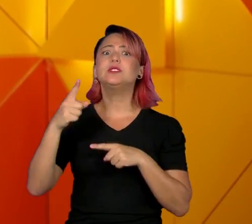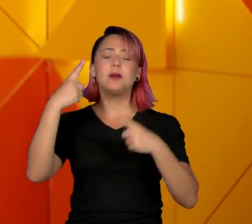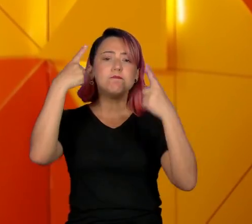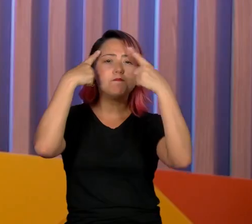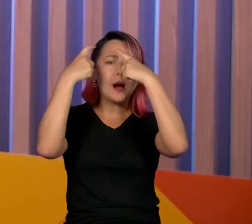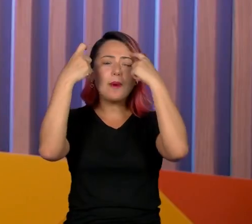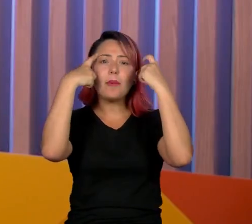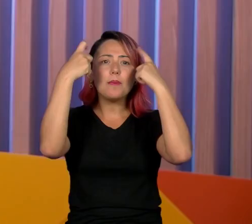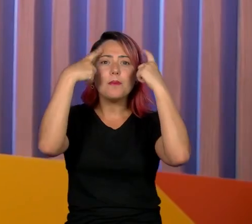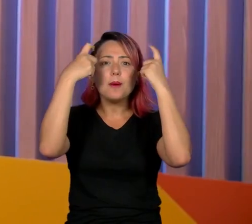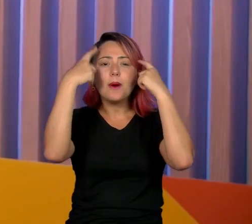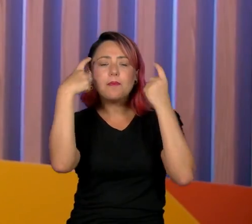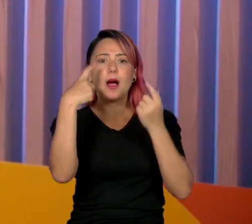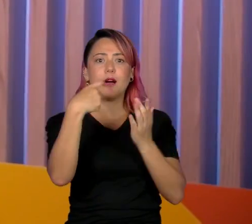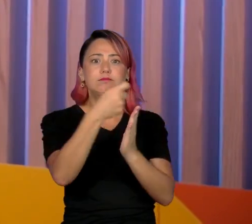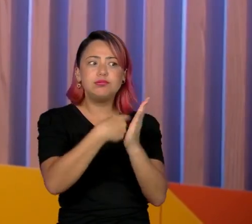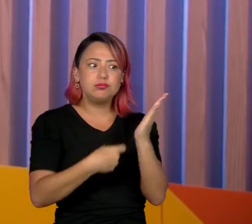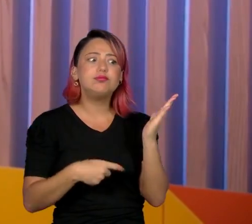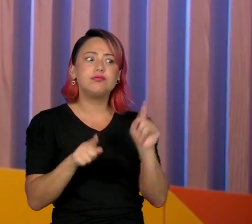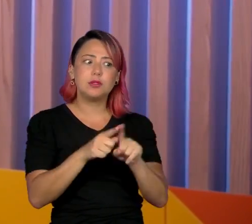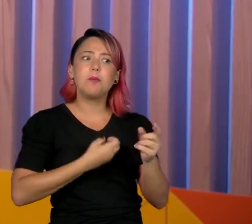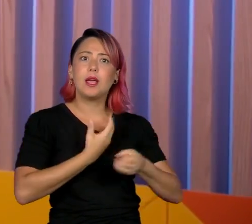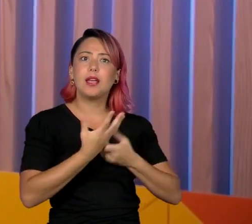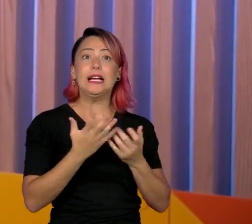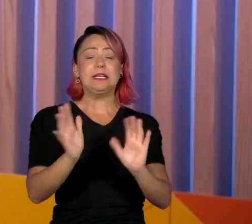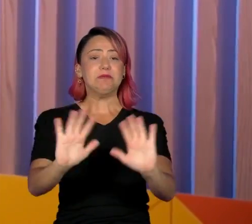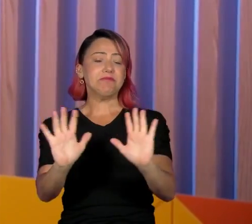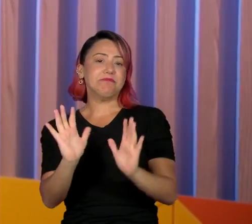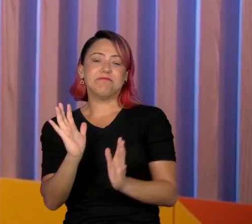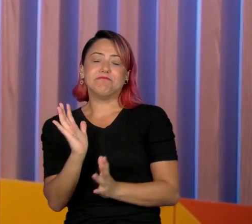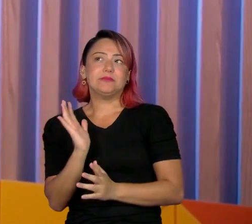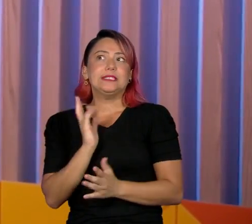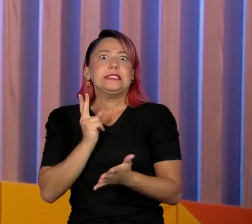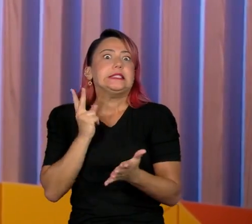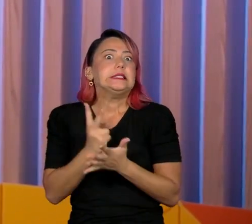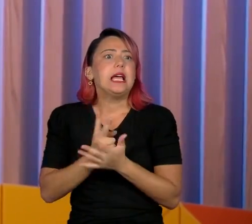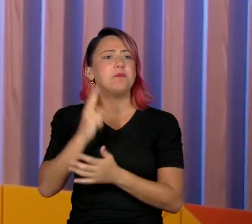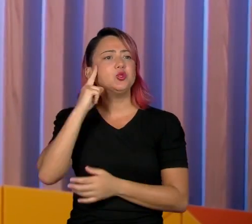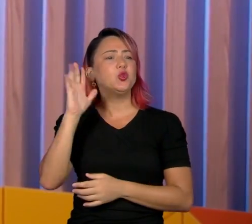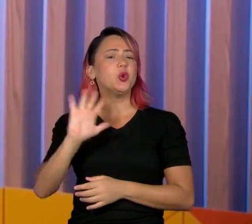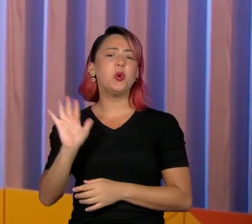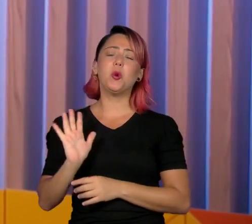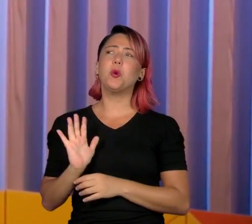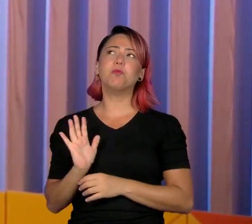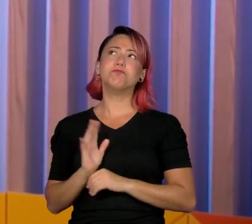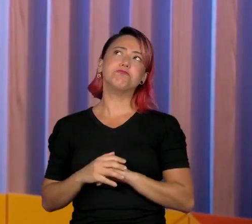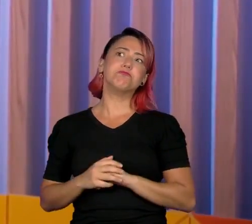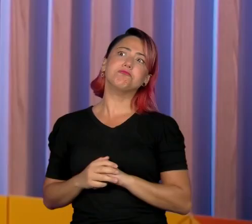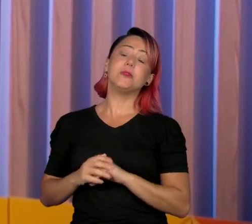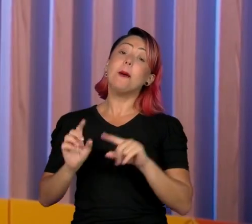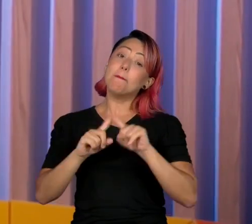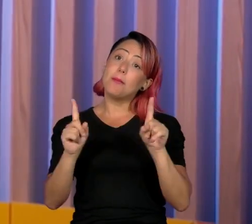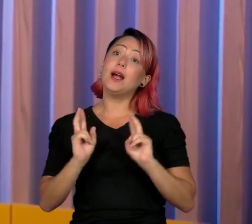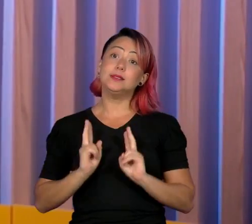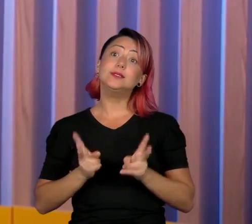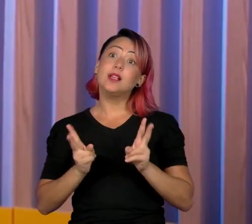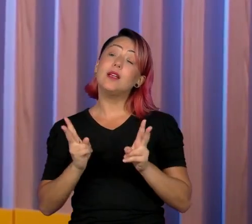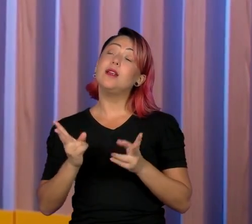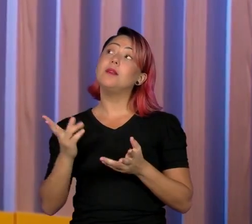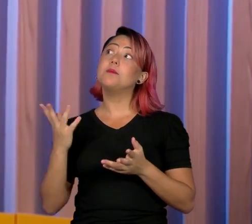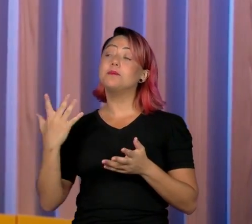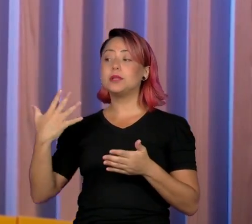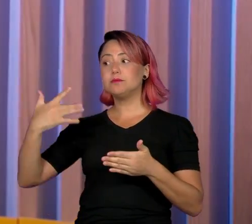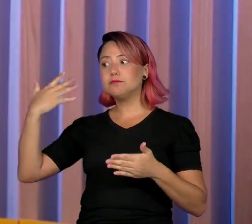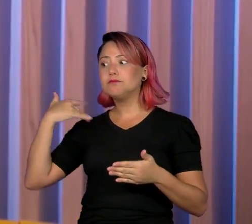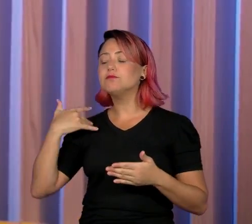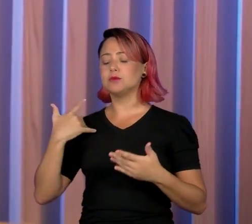também. Olha, não, na verdade. Acho que eu sempre tive uma noção de que eu